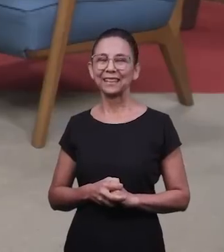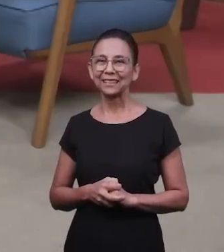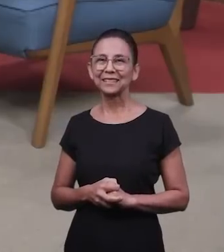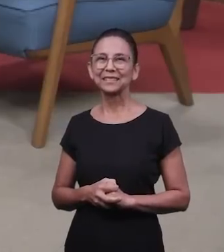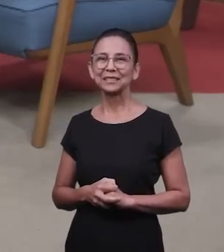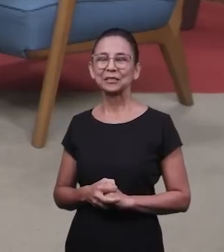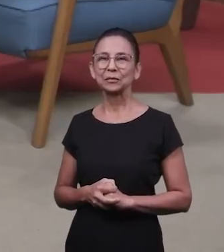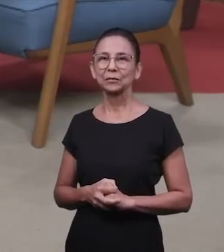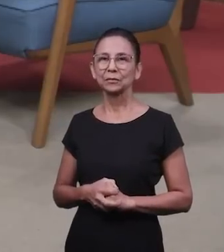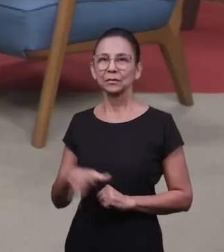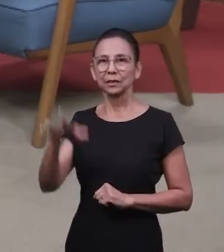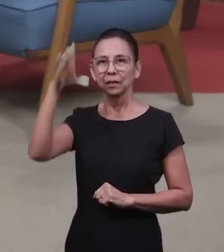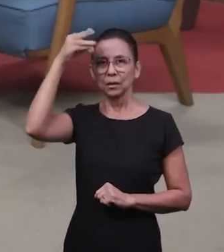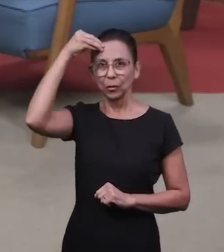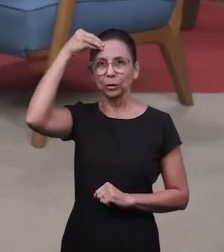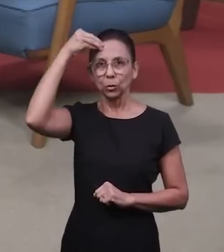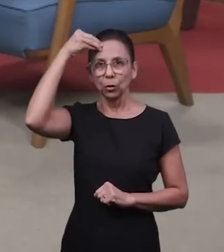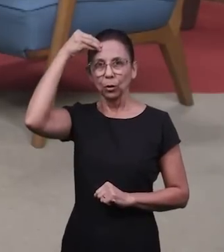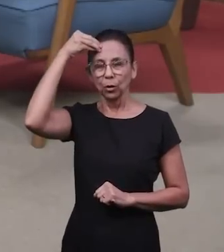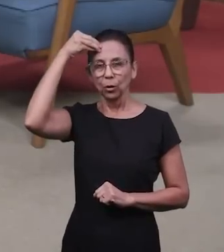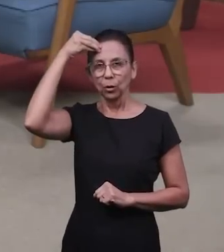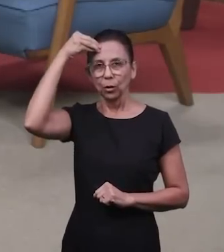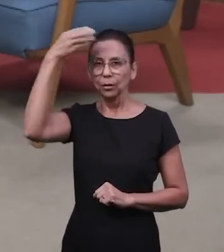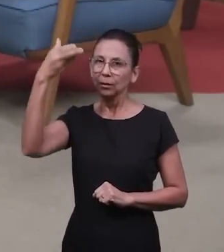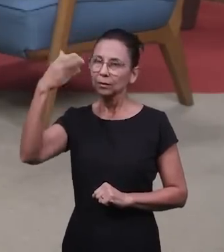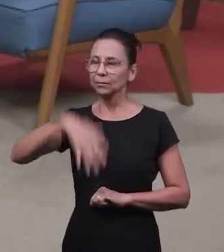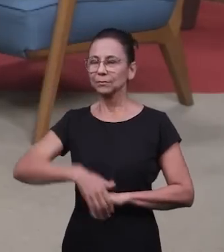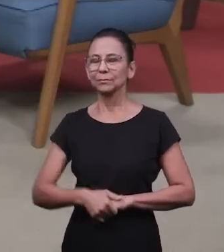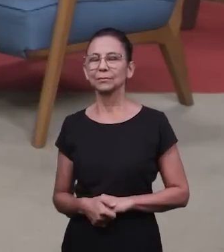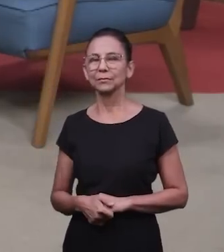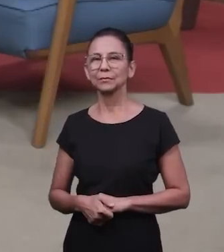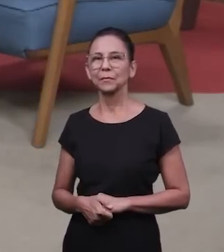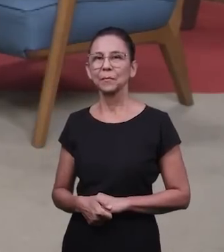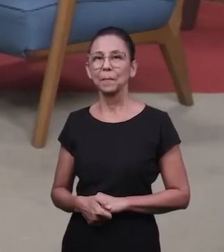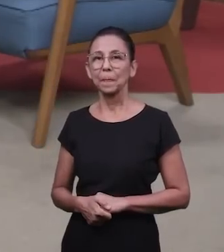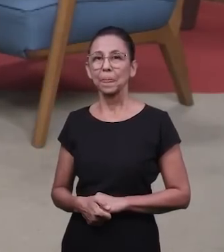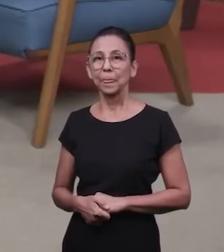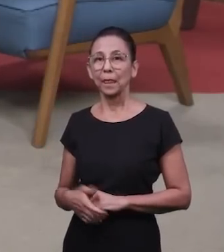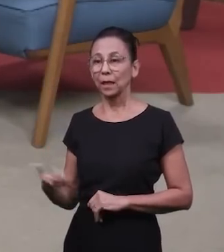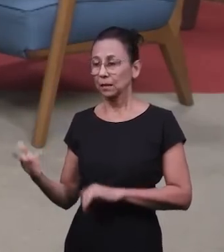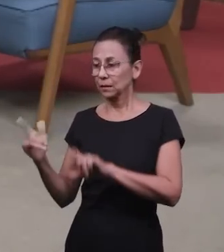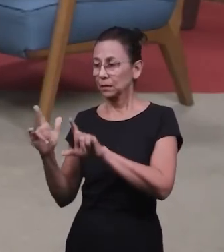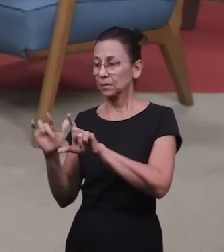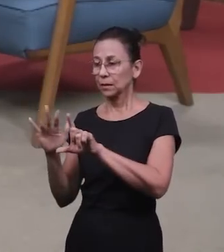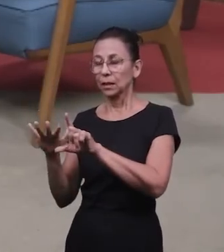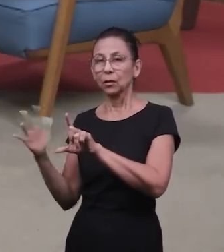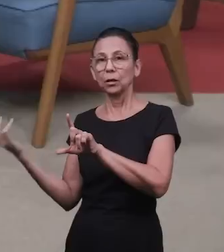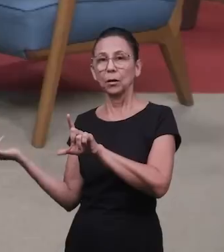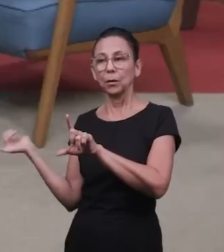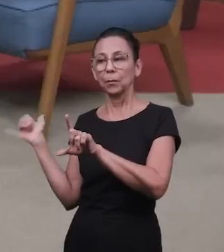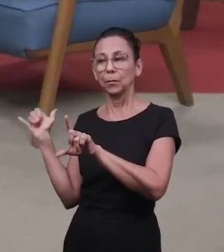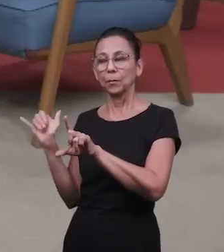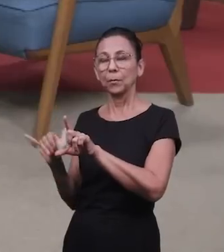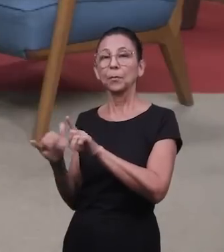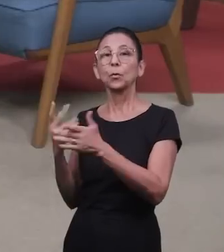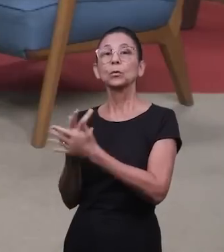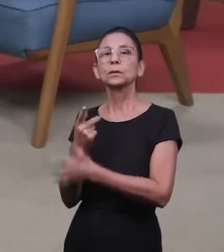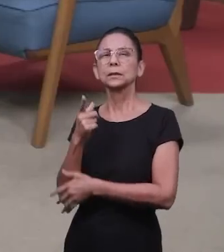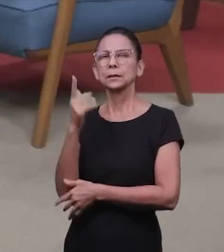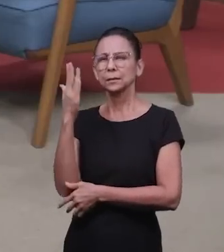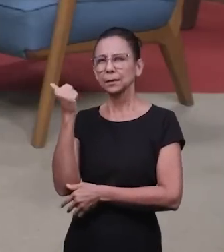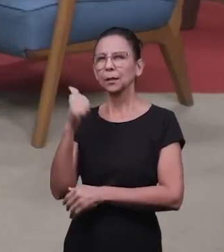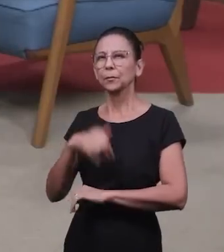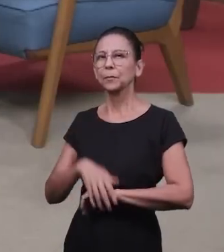0800-707-3076. Guardou? Anotou o número? Você também pode apontar a câmera do seu celular para o QR Code que está aparecendo ao lado dele. Sabe o que, é que vai